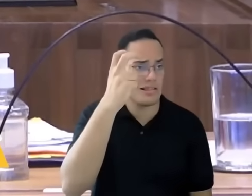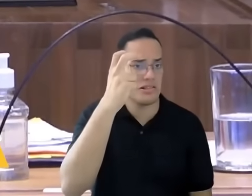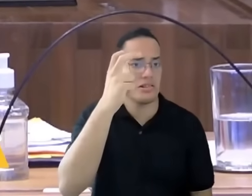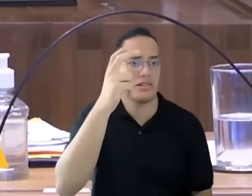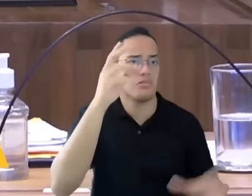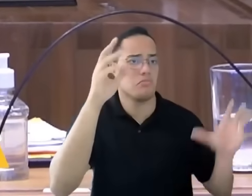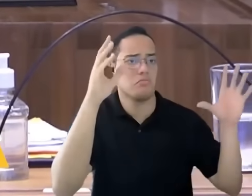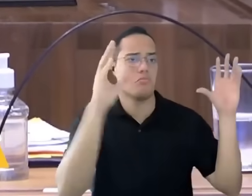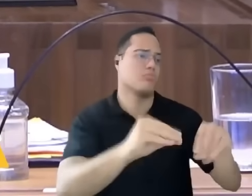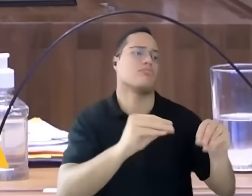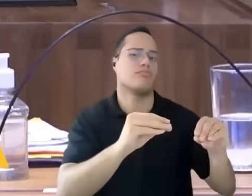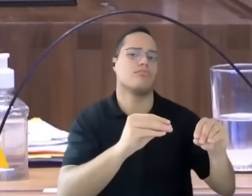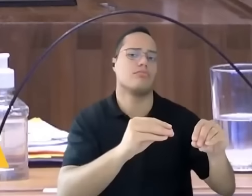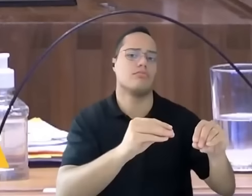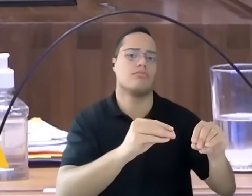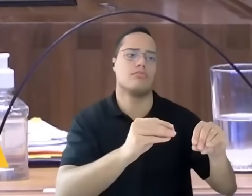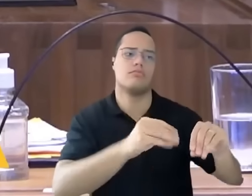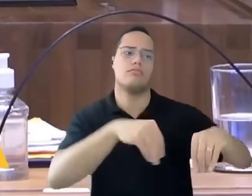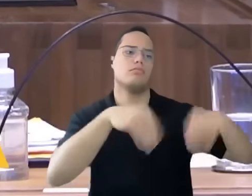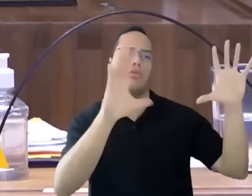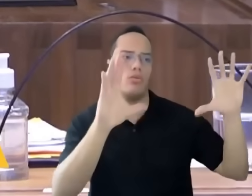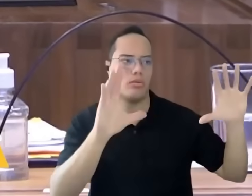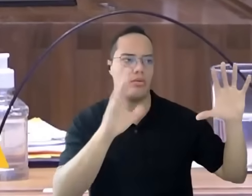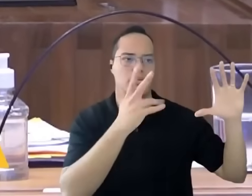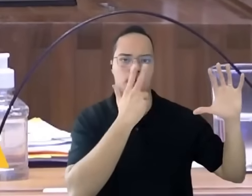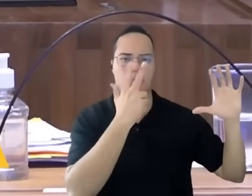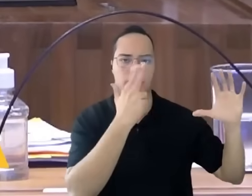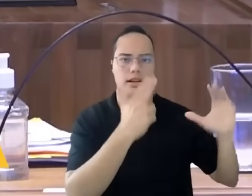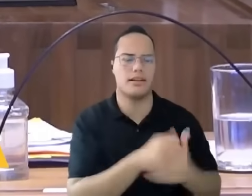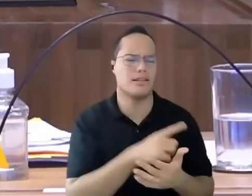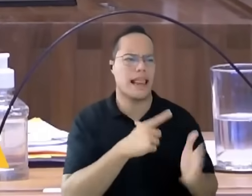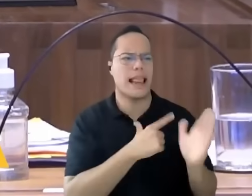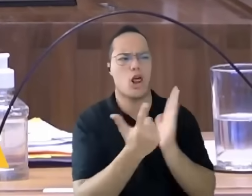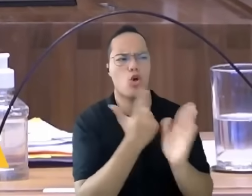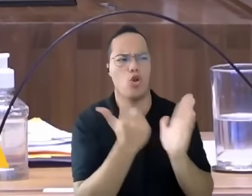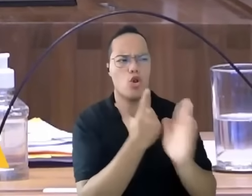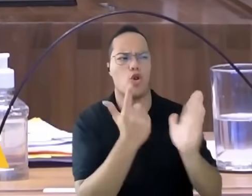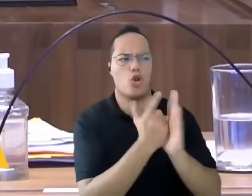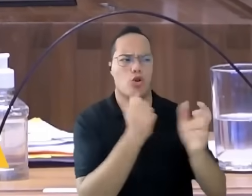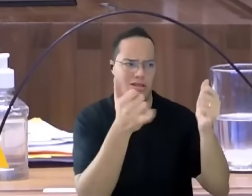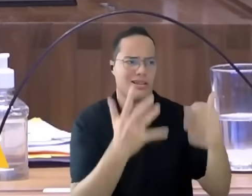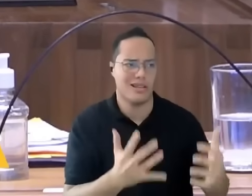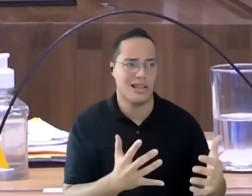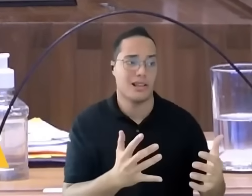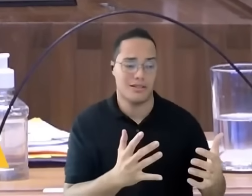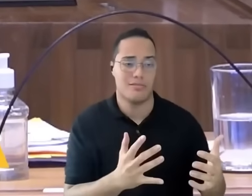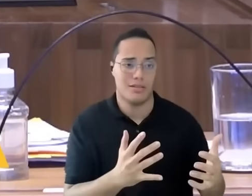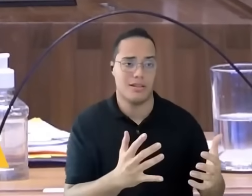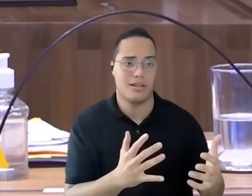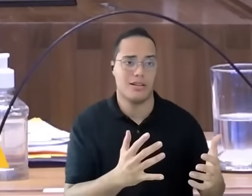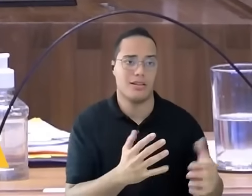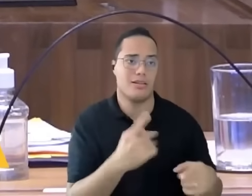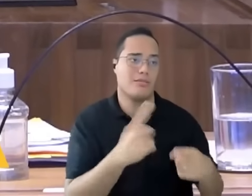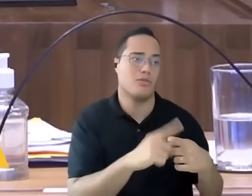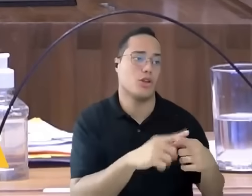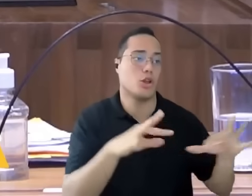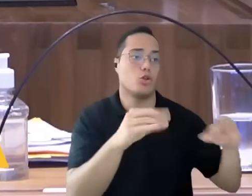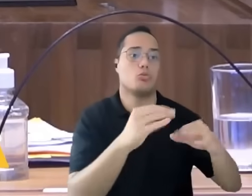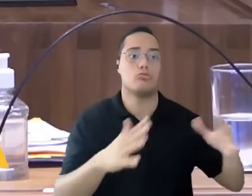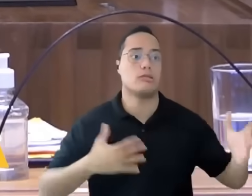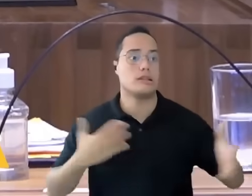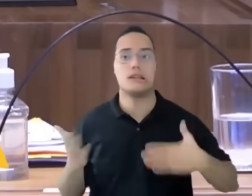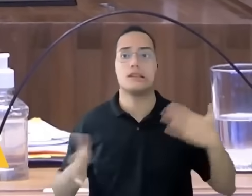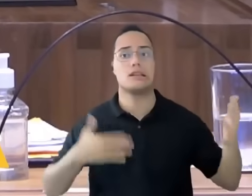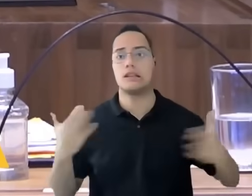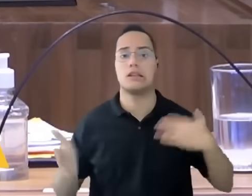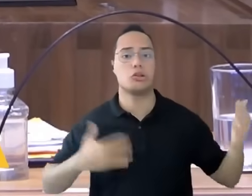acontecimentos inusitados e pegam todo mundo de Surpresa porque eles eram realmente imprevistos não